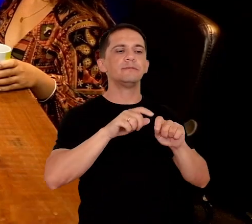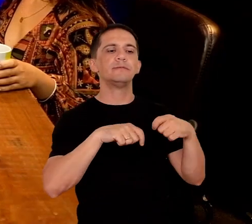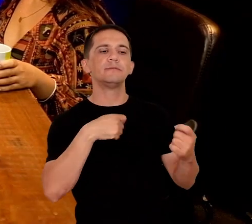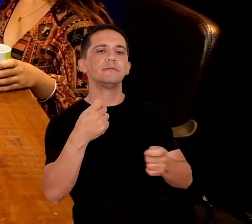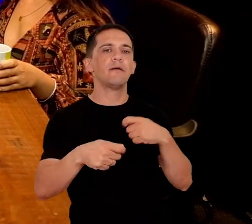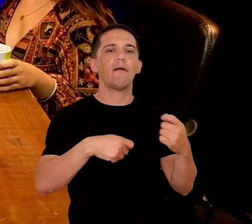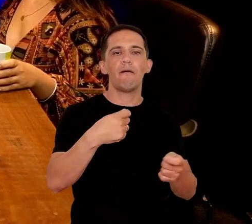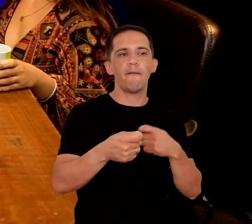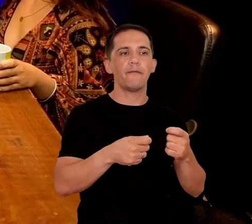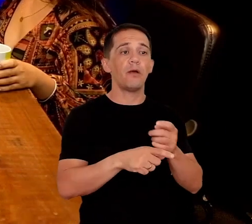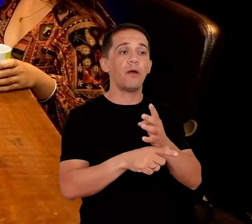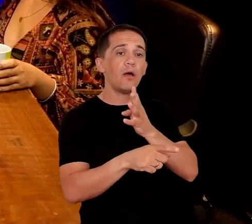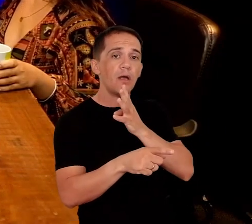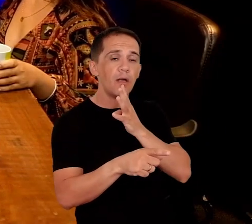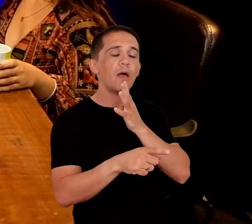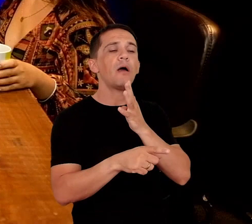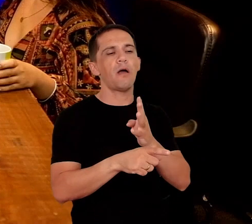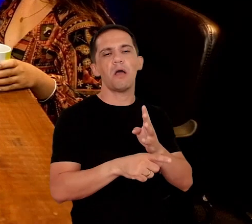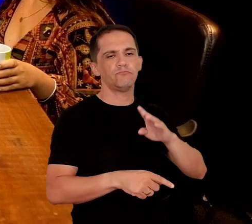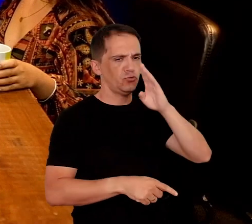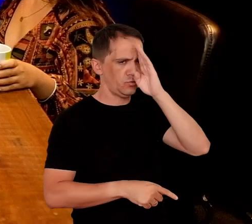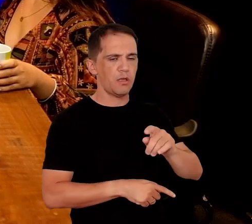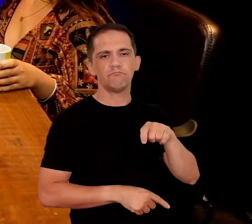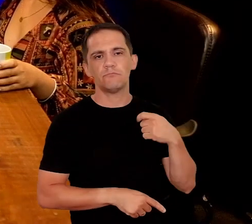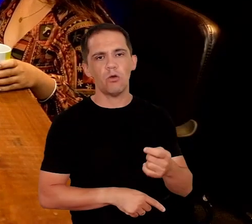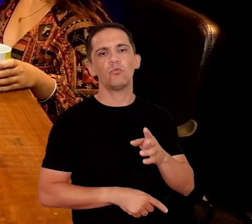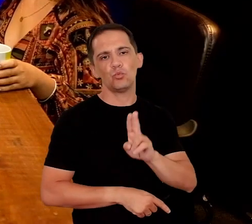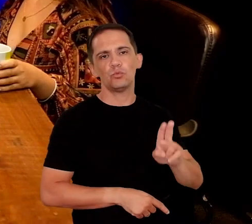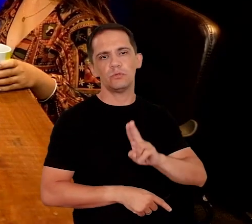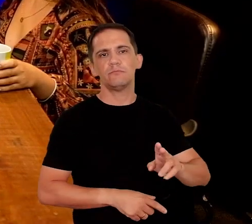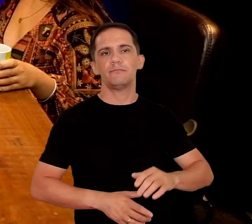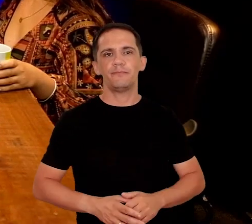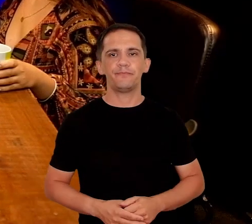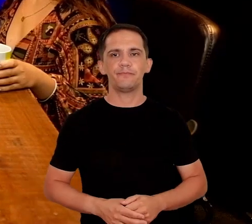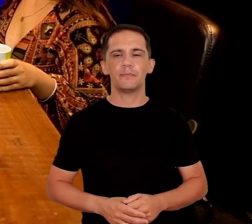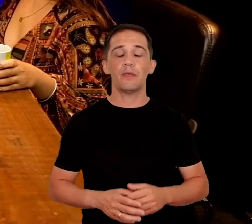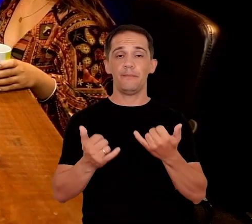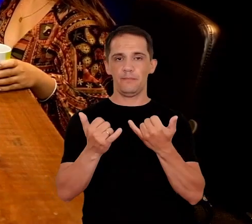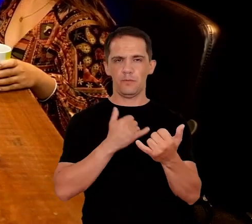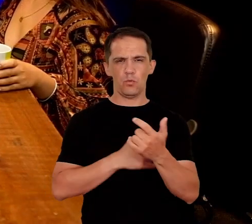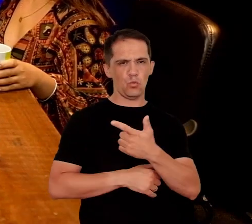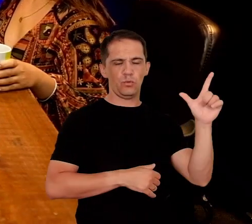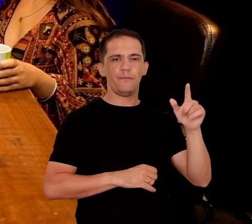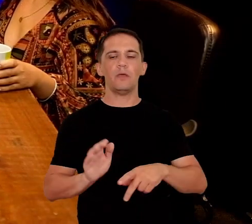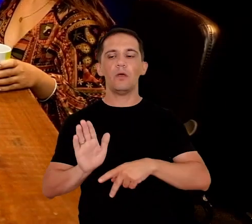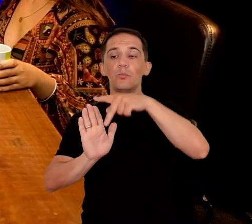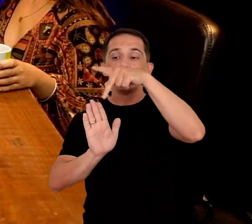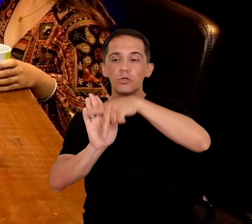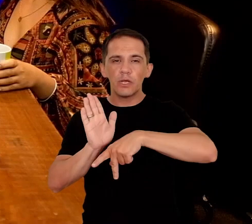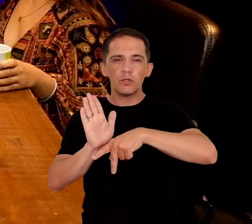faço o sinal de suborno, não preciso explicar. Então, até isso a gente tem o cuidado, assim. Por exemplo, a gente está fazendo um projeto lá